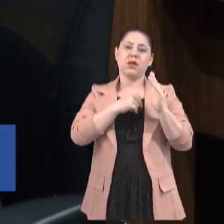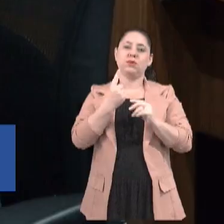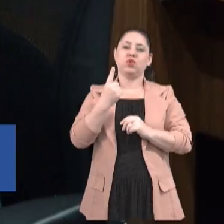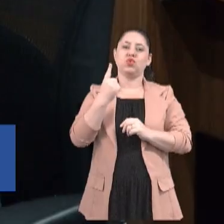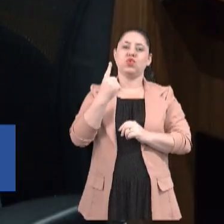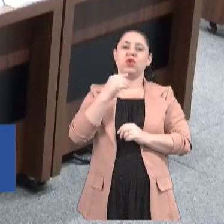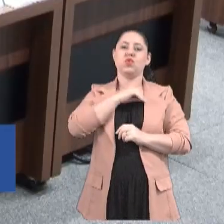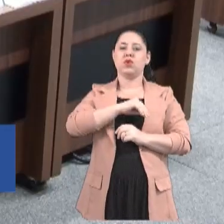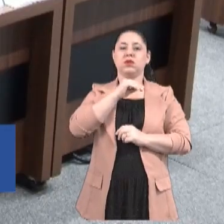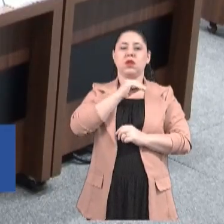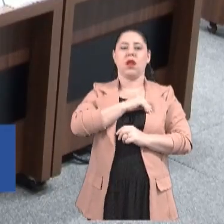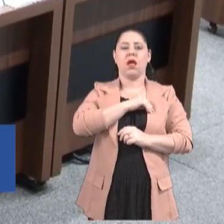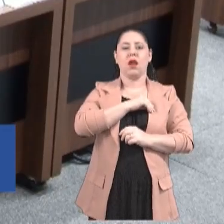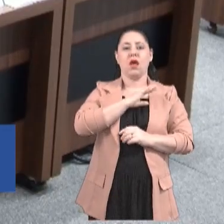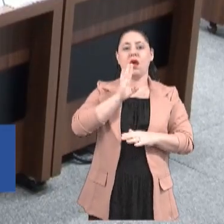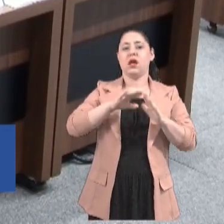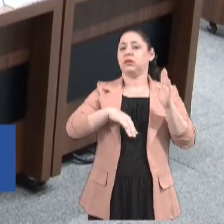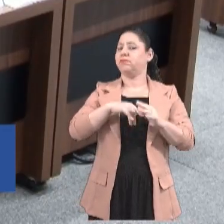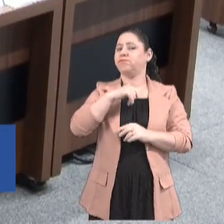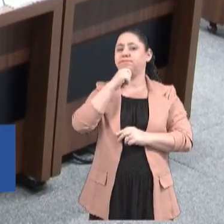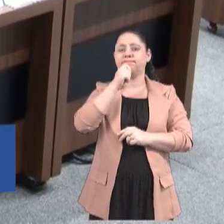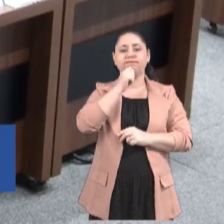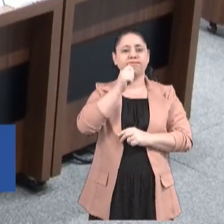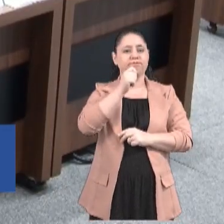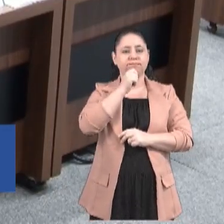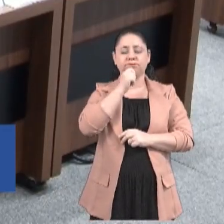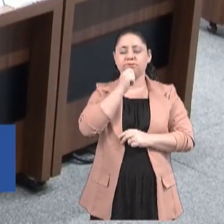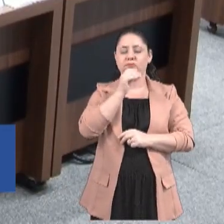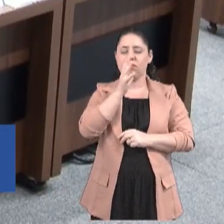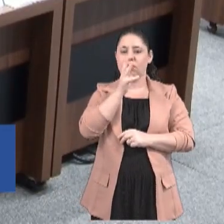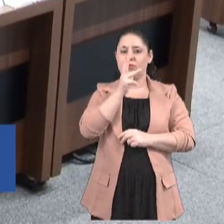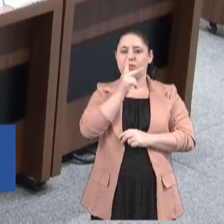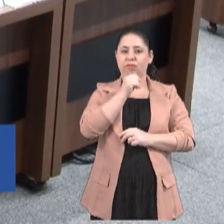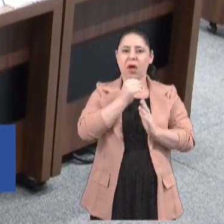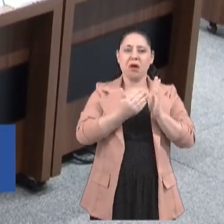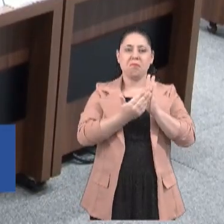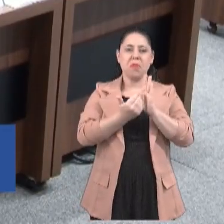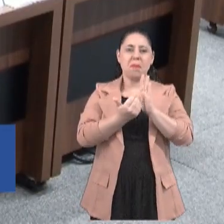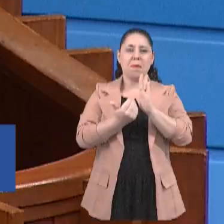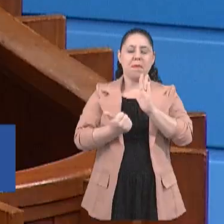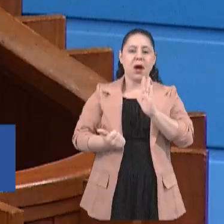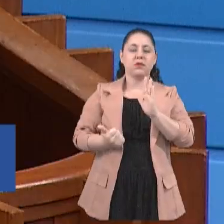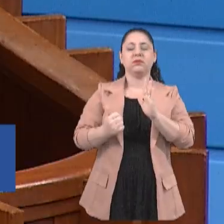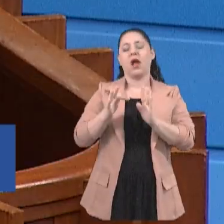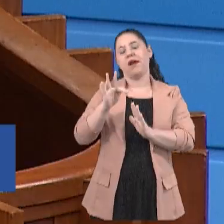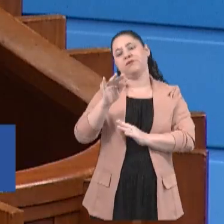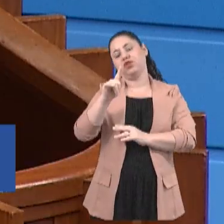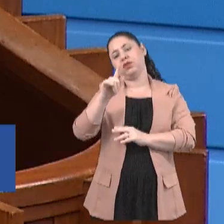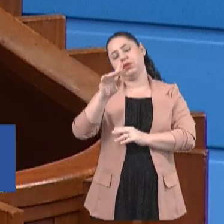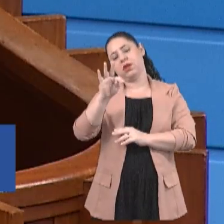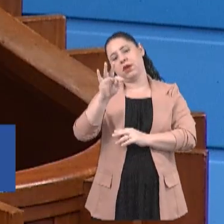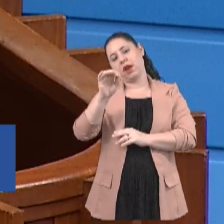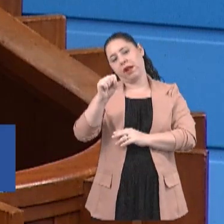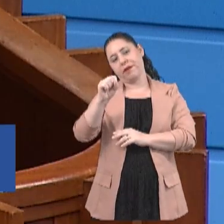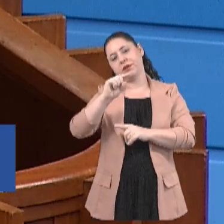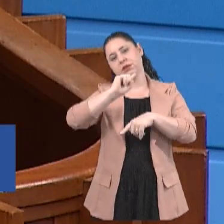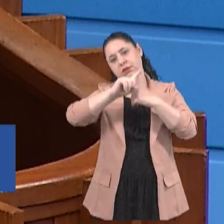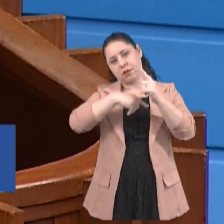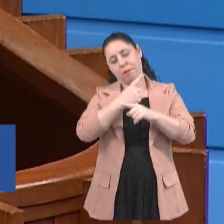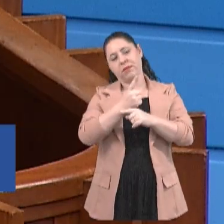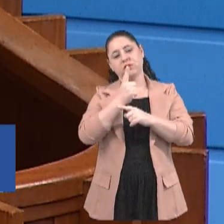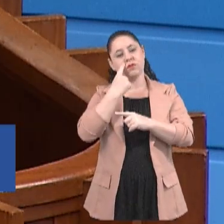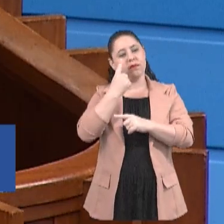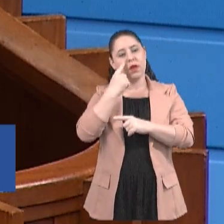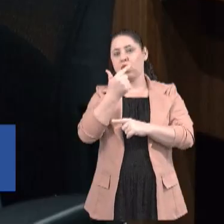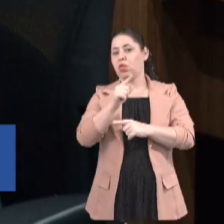salário mínimo e ainda não recebe, e desconta o fundo de garantia, e no fim vai lá ver,